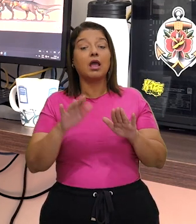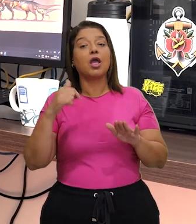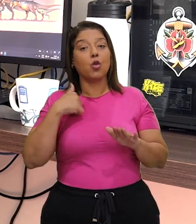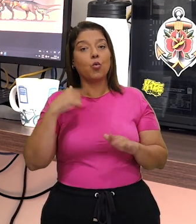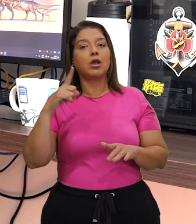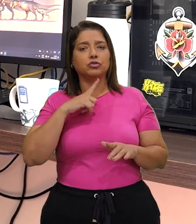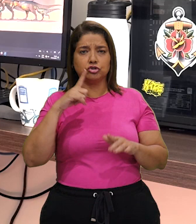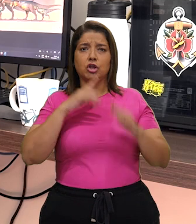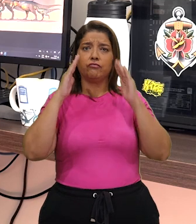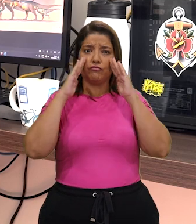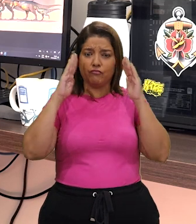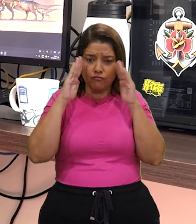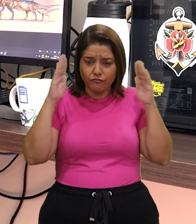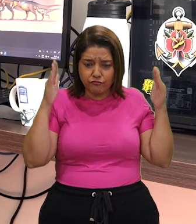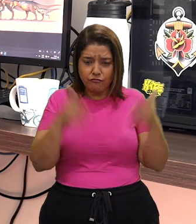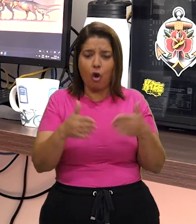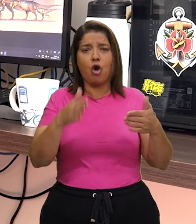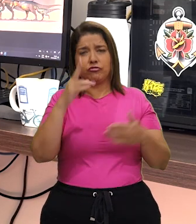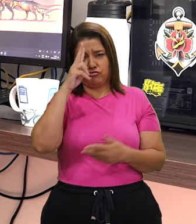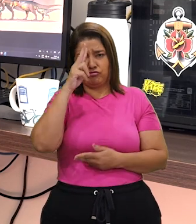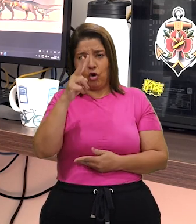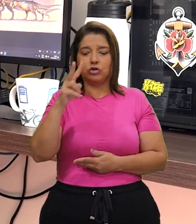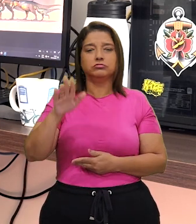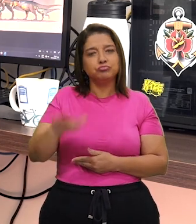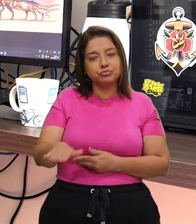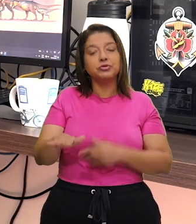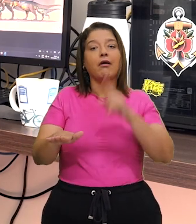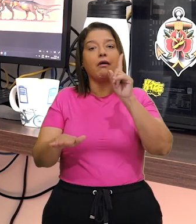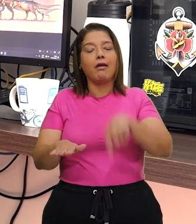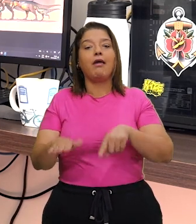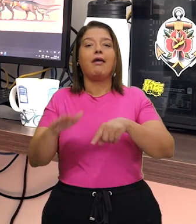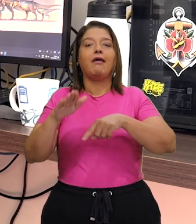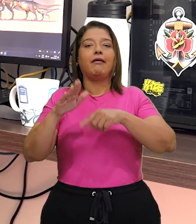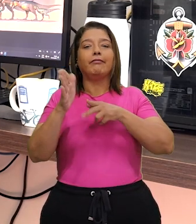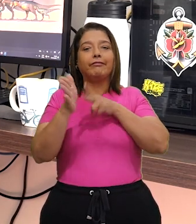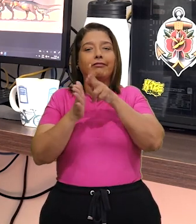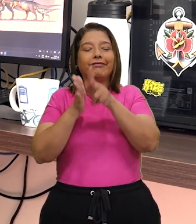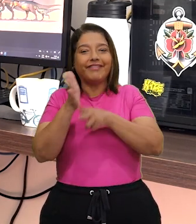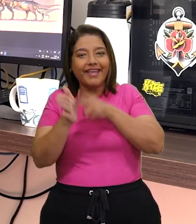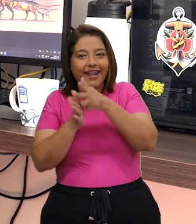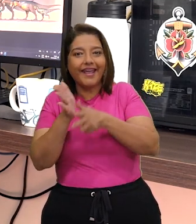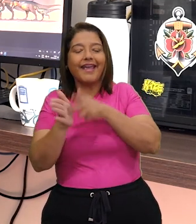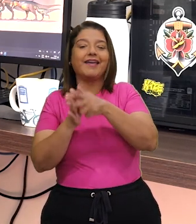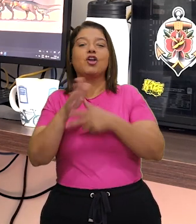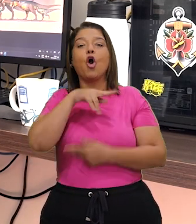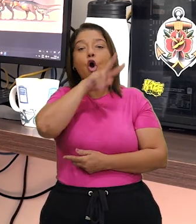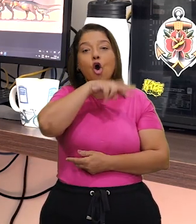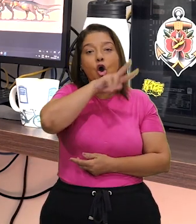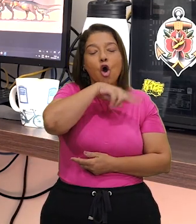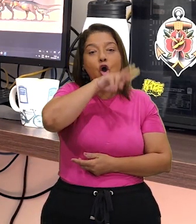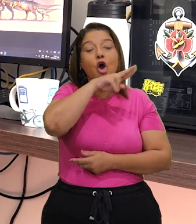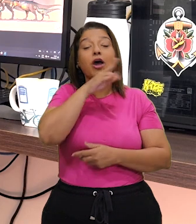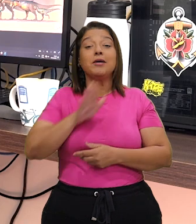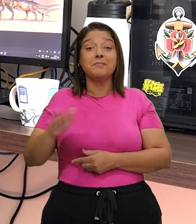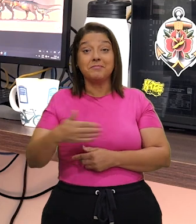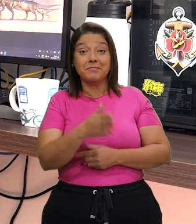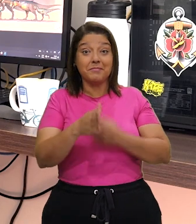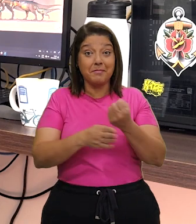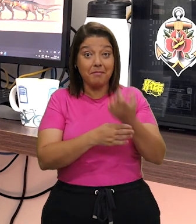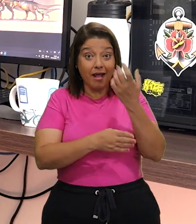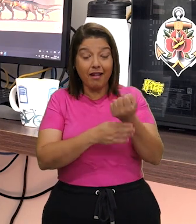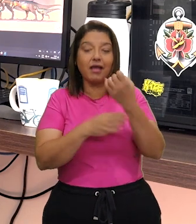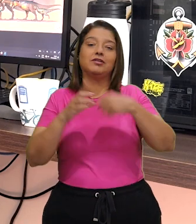focos na infância como trem cobra baleia e os de dinossauros as baleias e os